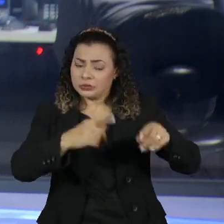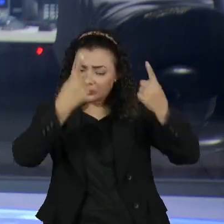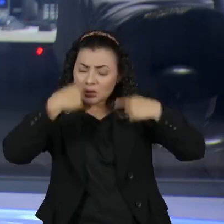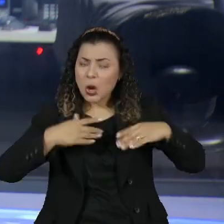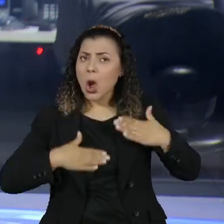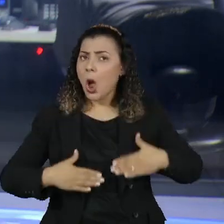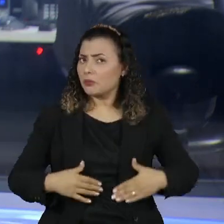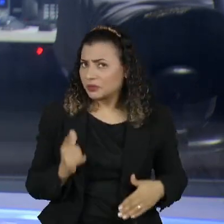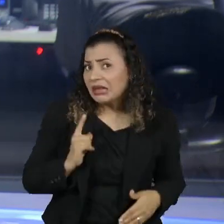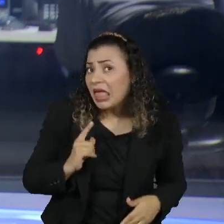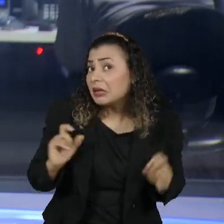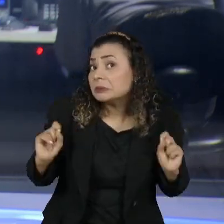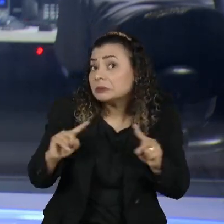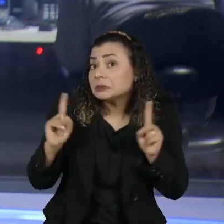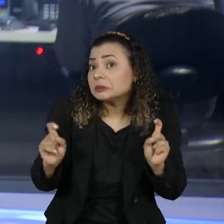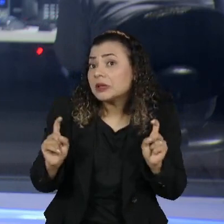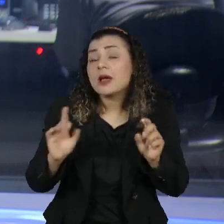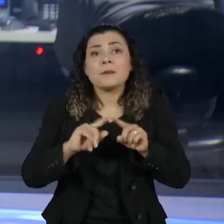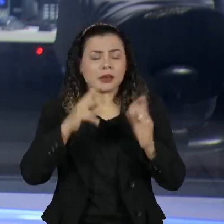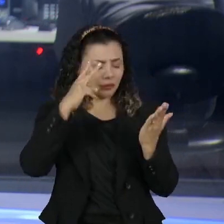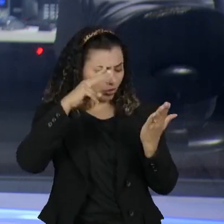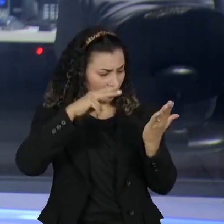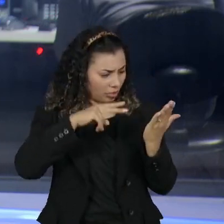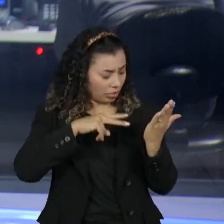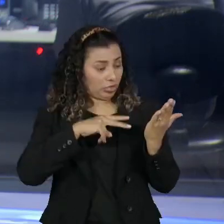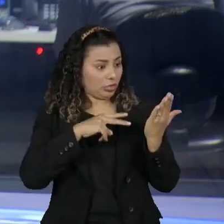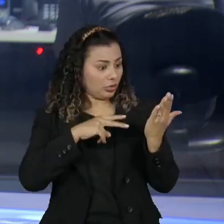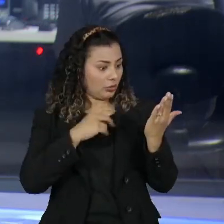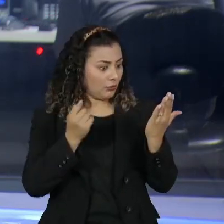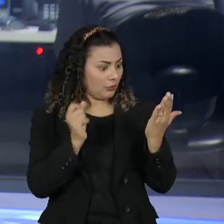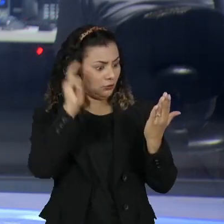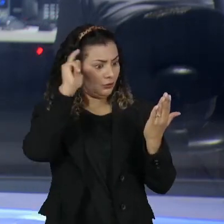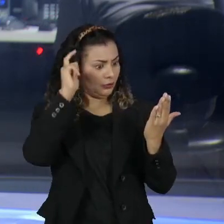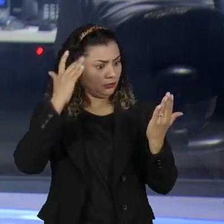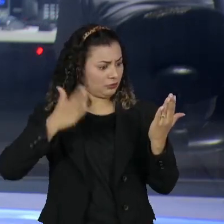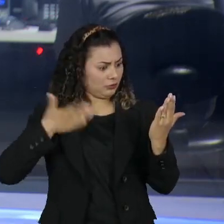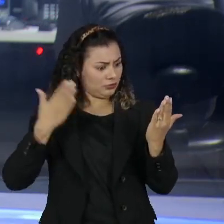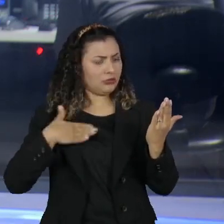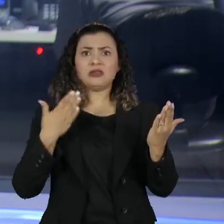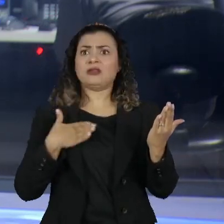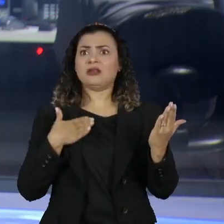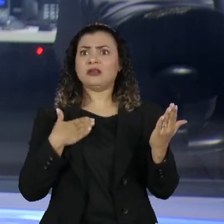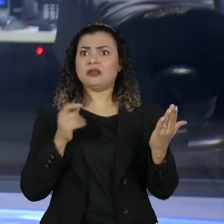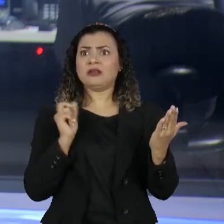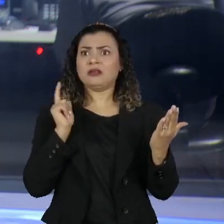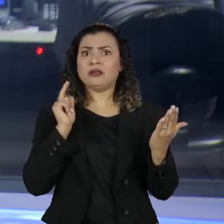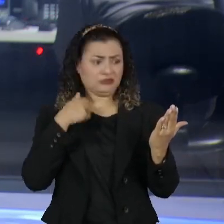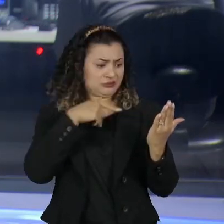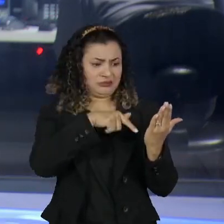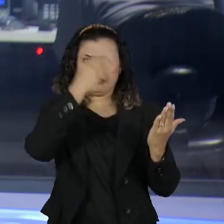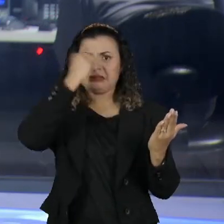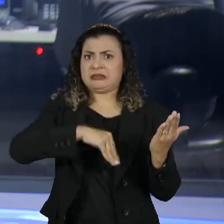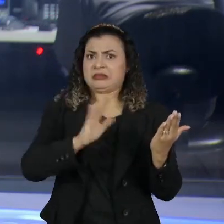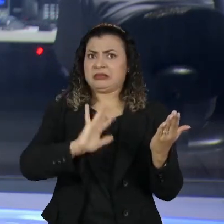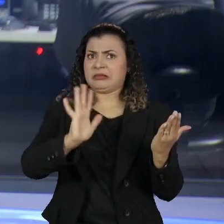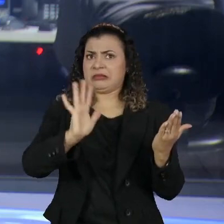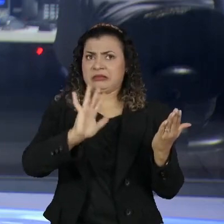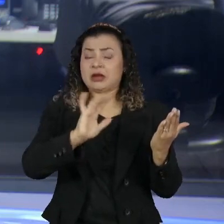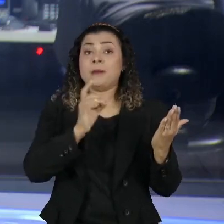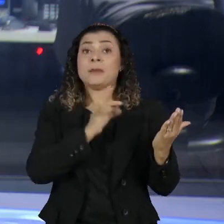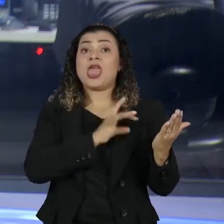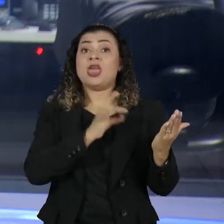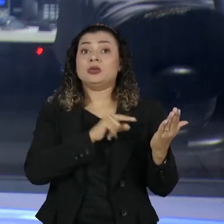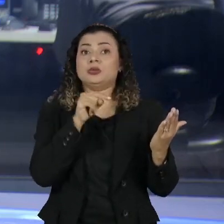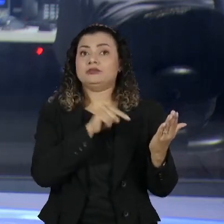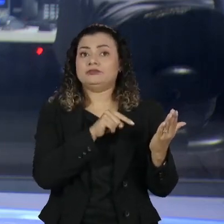medicamentos. Acontece que, ao ler os documentos, muitas pessoas se assustam e há até aqueles que desistem de tomar o remédio por medo